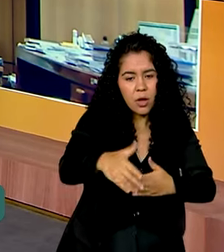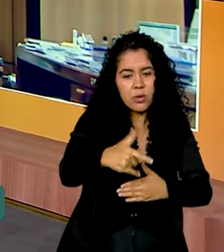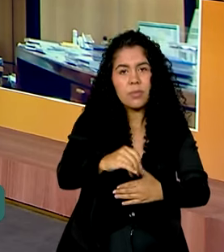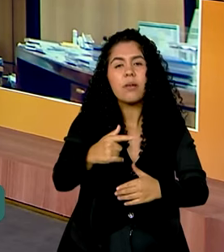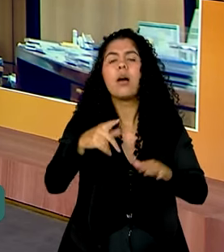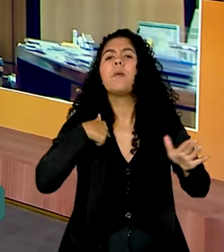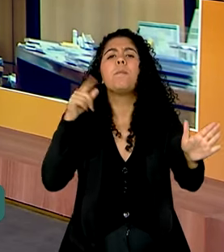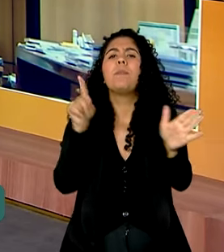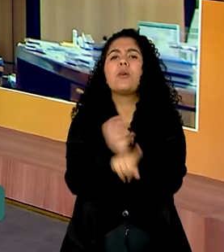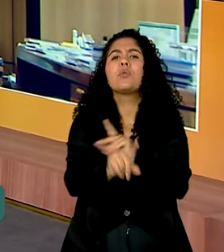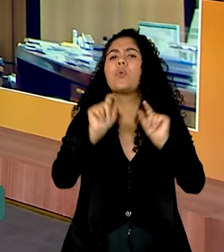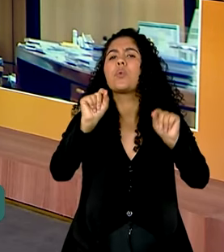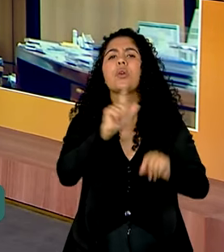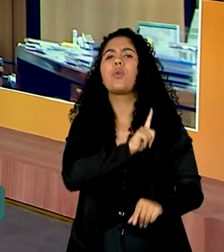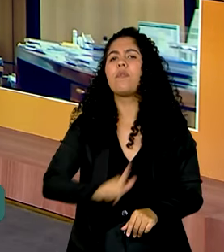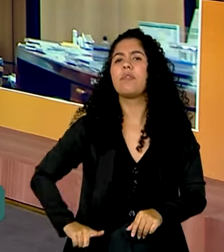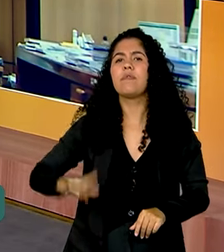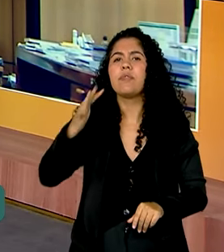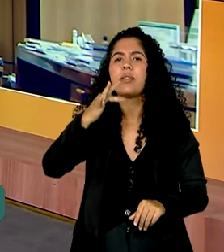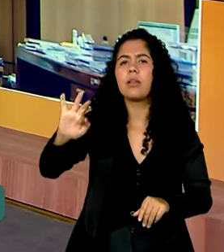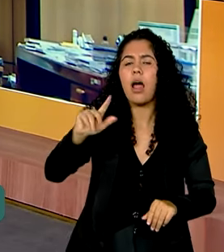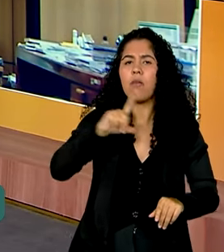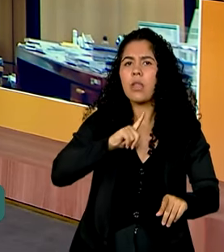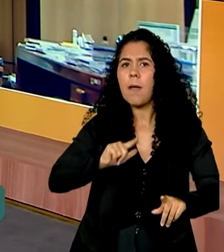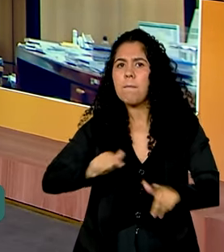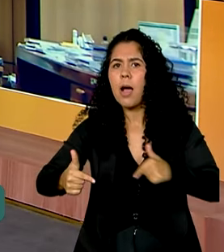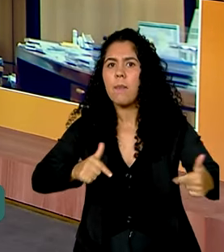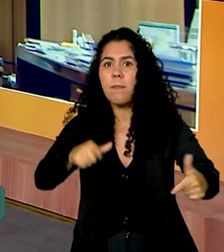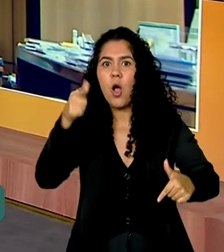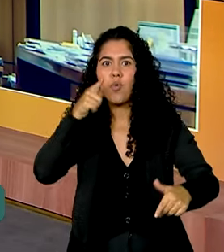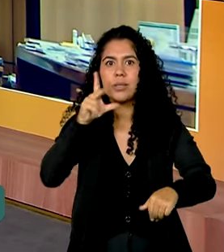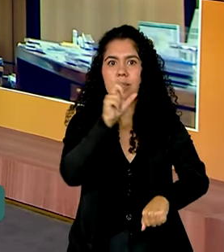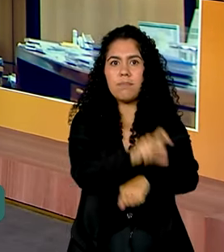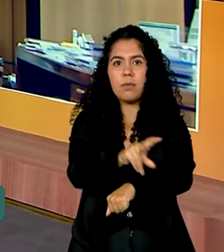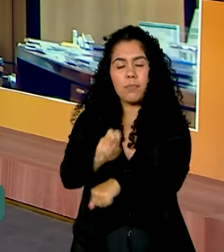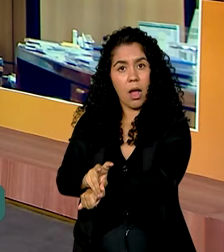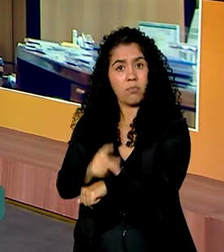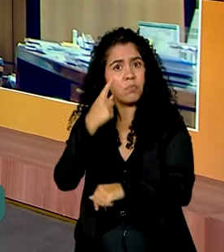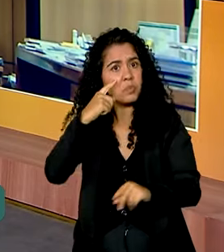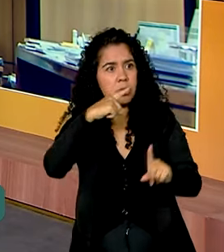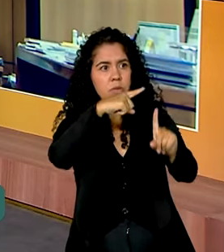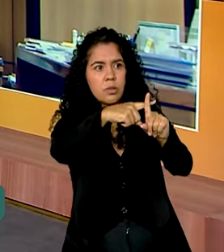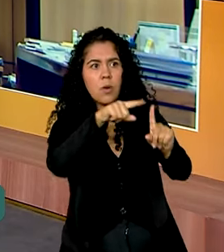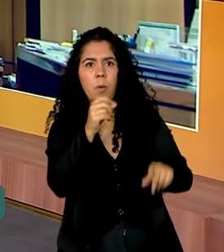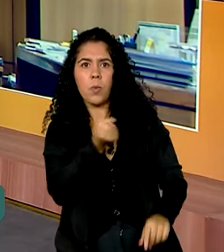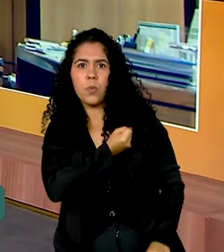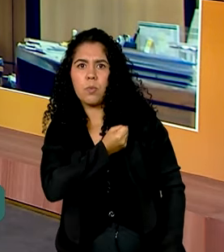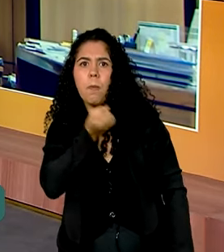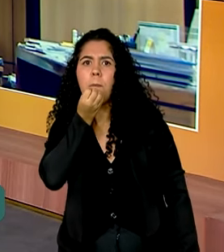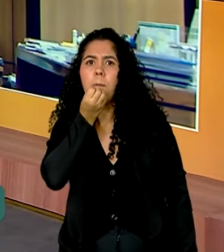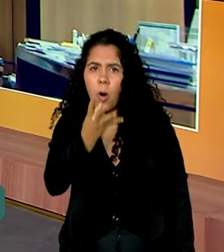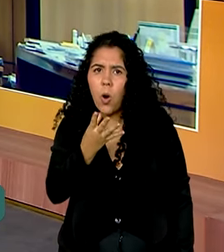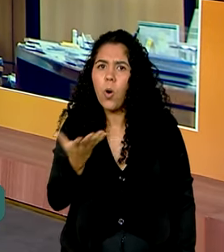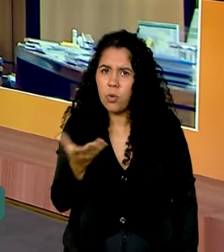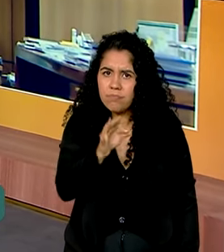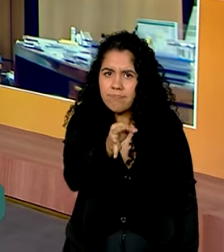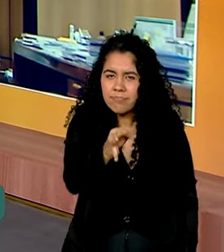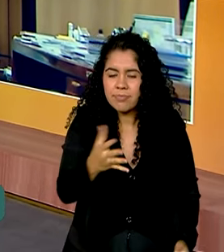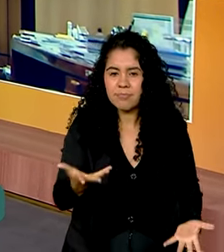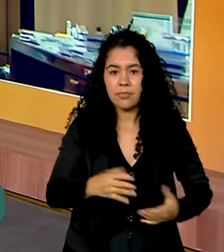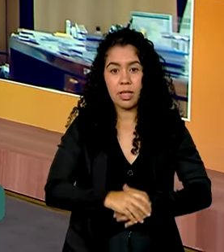está fazendo para garantir essa criação de novas vagas? Porque os números, a gente está vendo que os números são bons, são positivos. Olha,